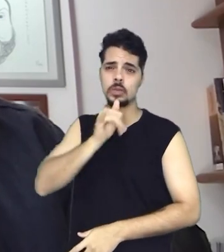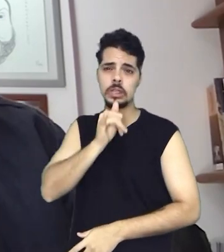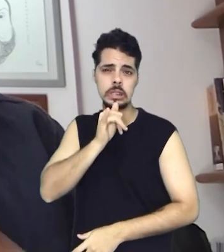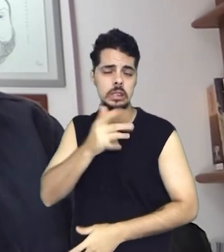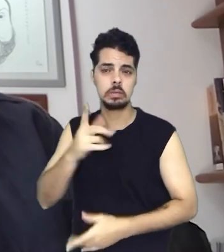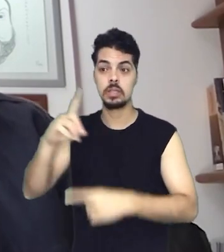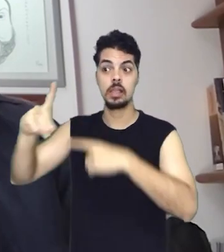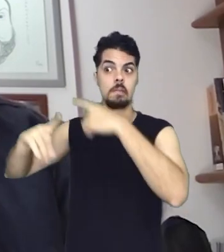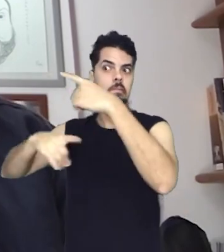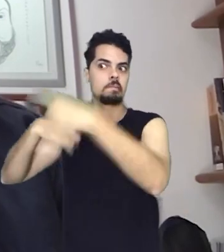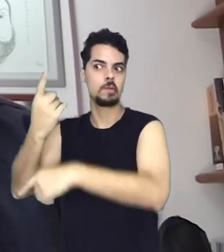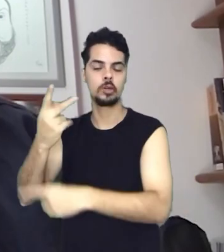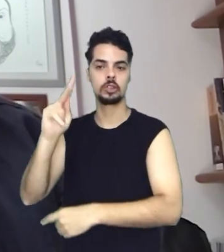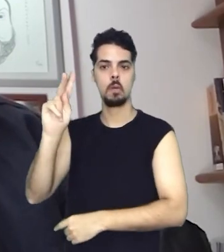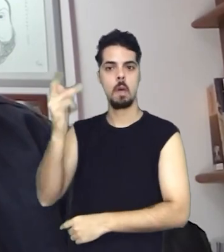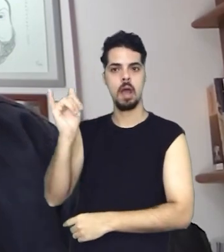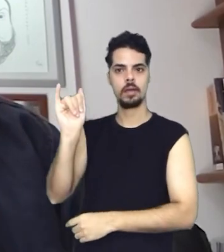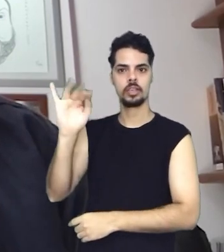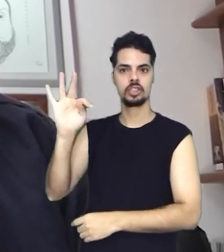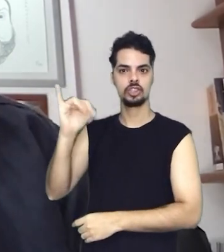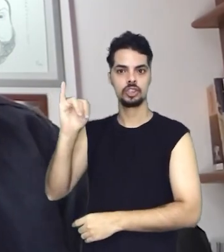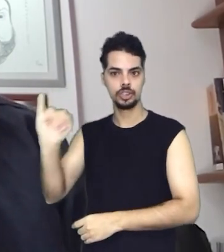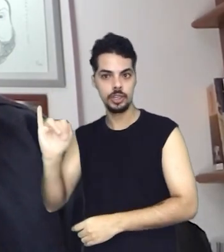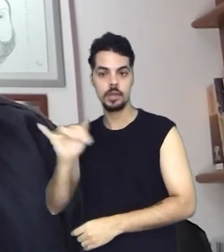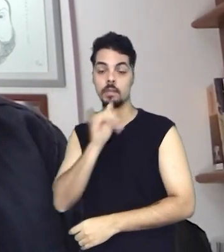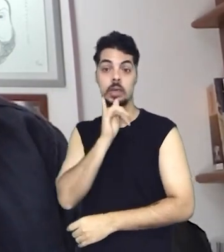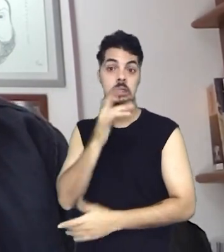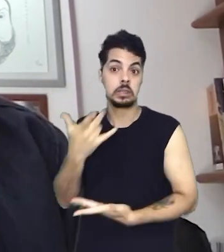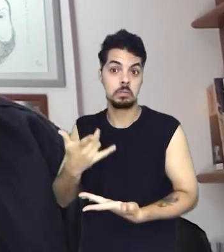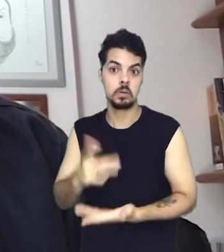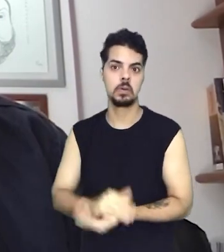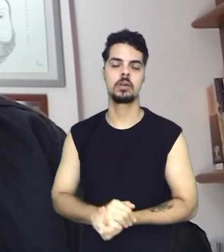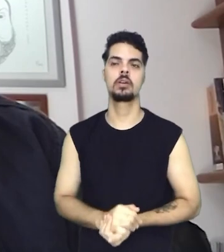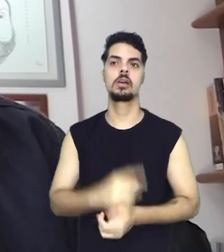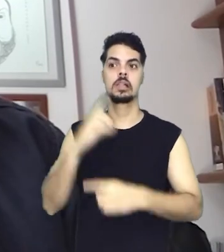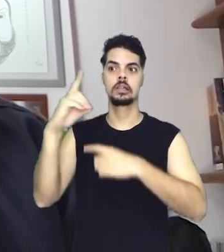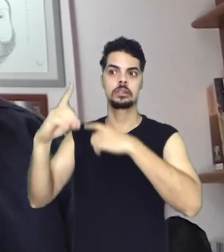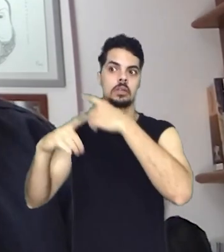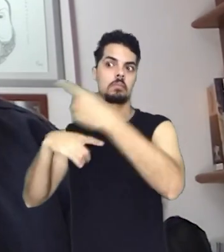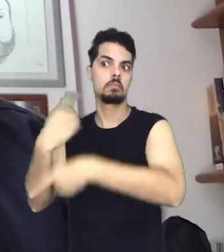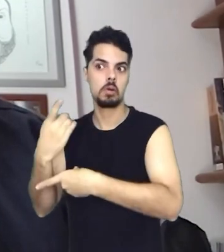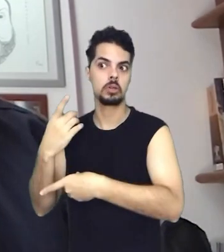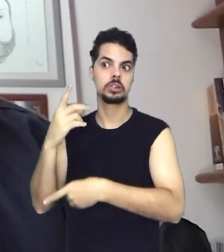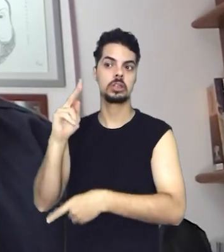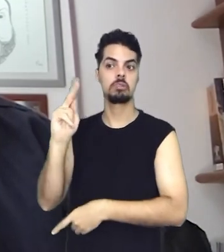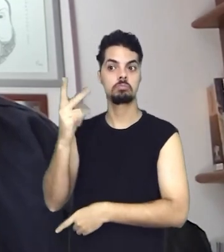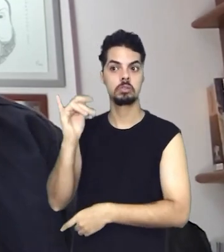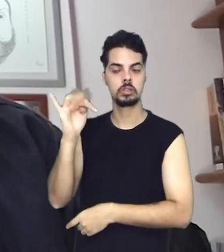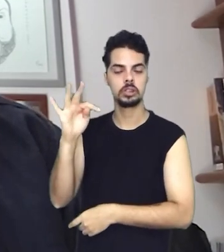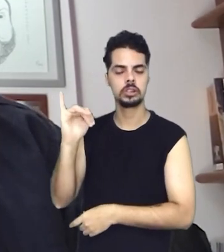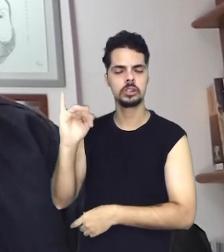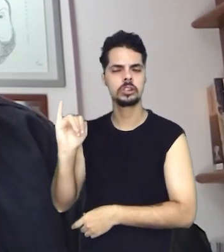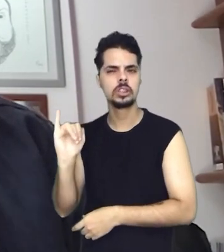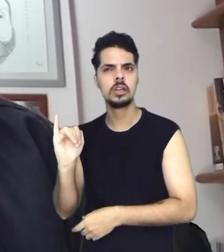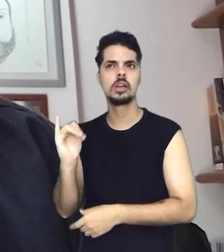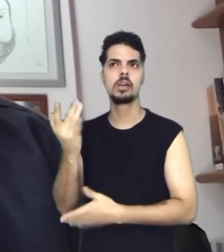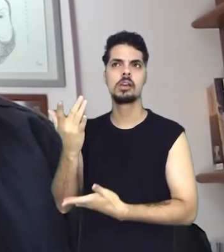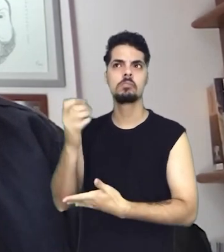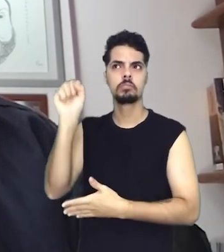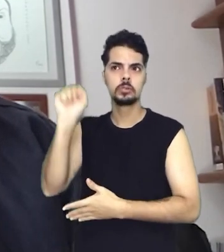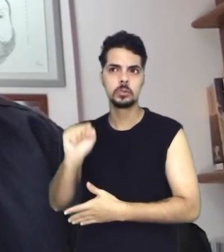a independência primeiro dos Estados Unidos depois do Haiti a segunda República do novo mundo depois